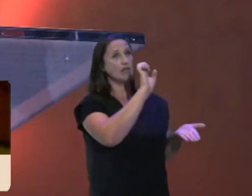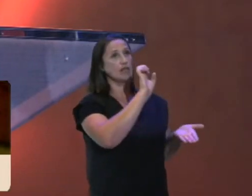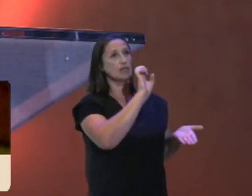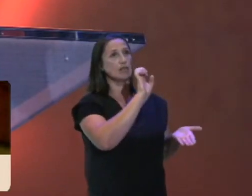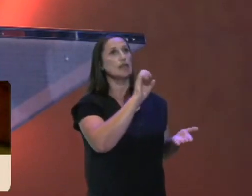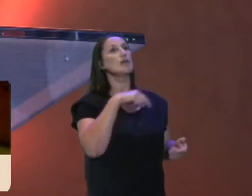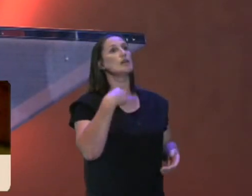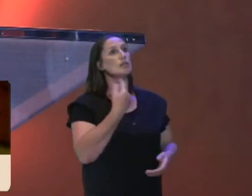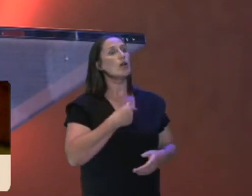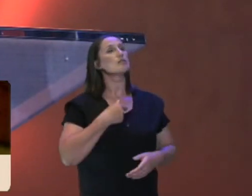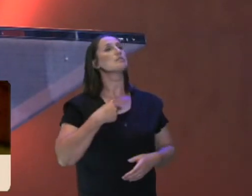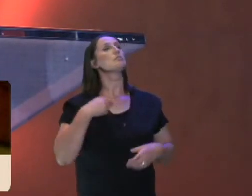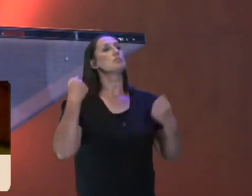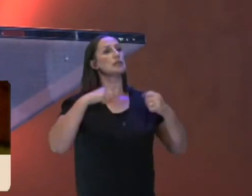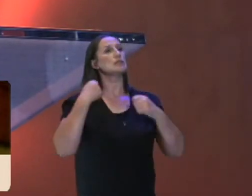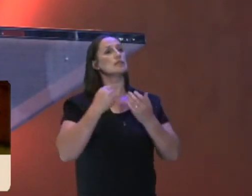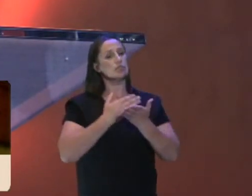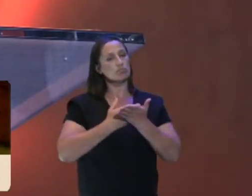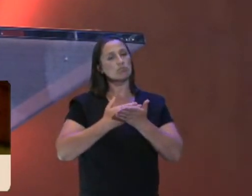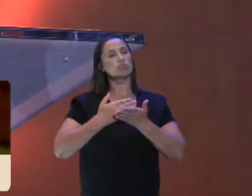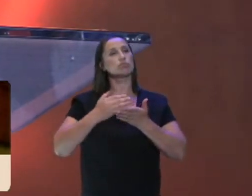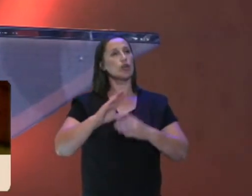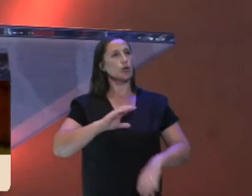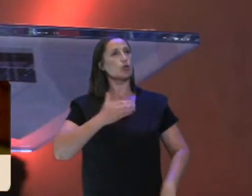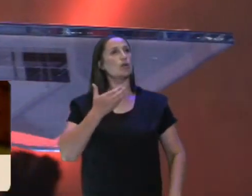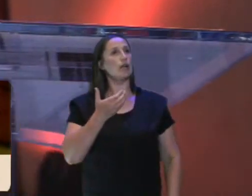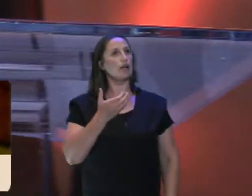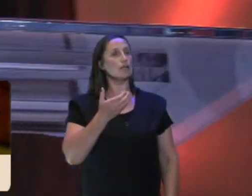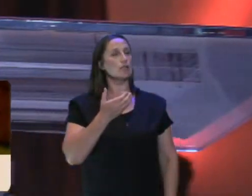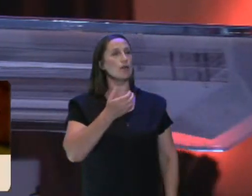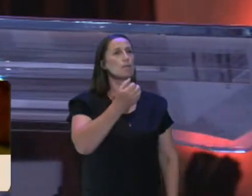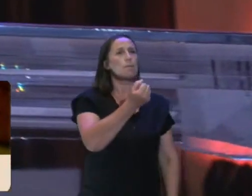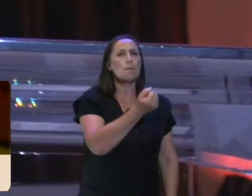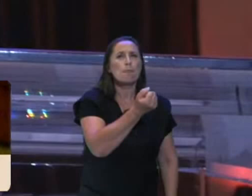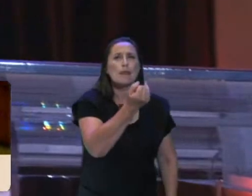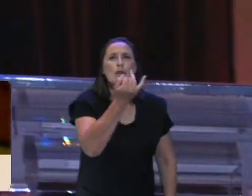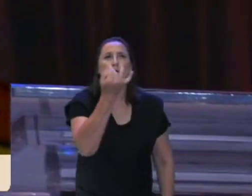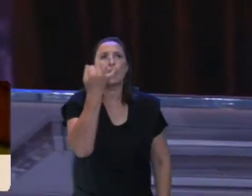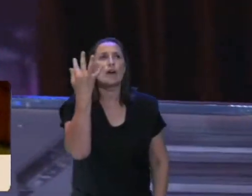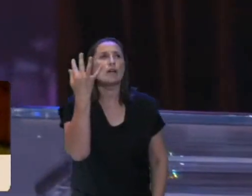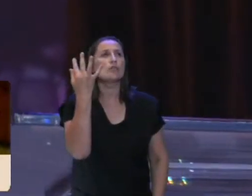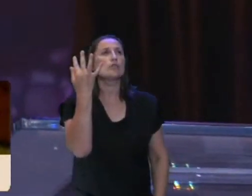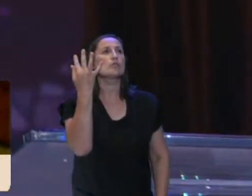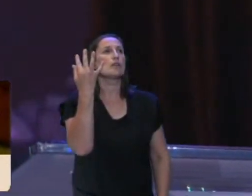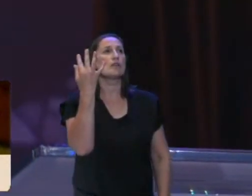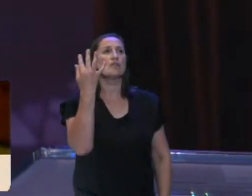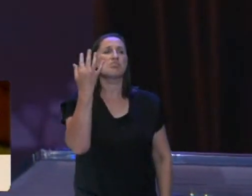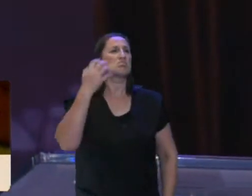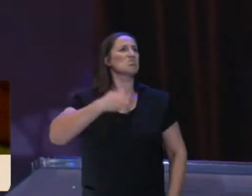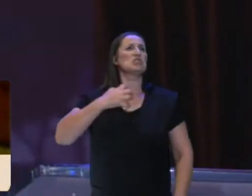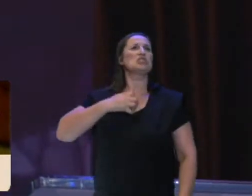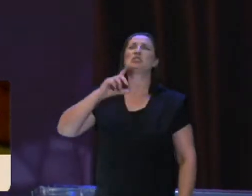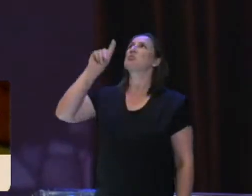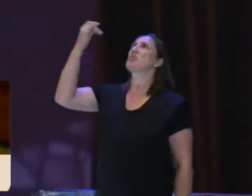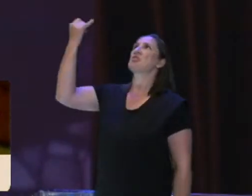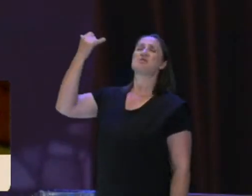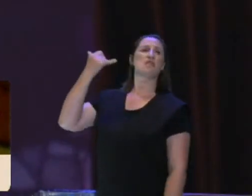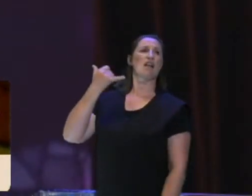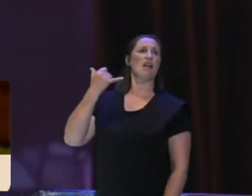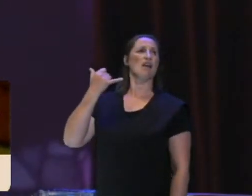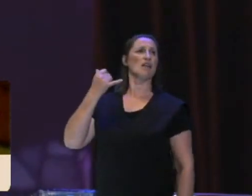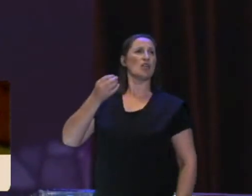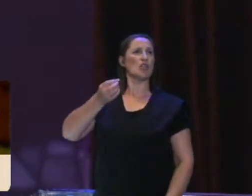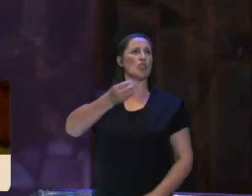os passos iniciais. Quantos não ouviram de Deus a nova missão? Levanta a mão aí. Levanta bem alto, eu quero ver